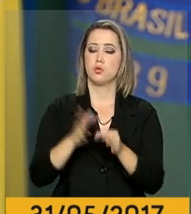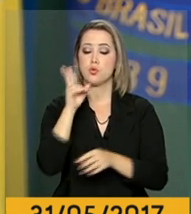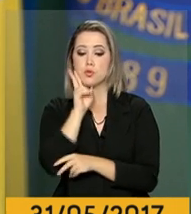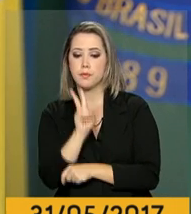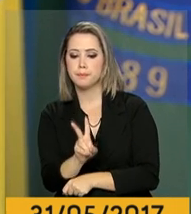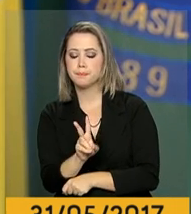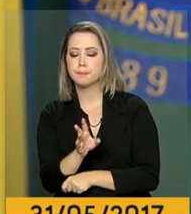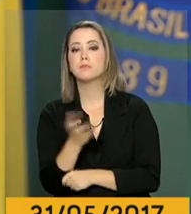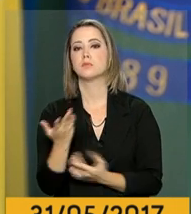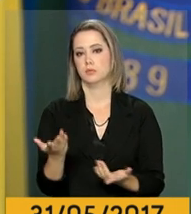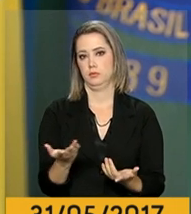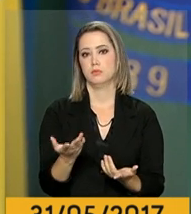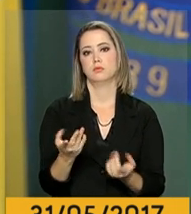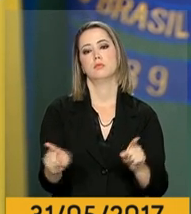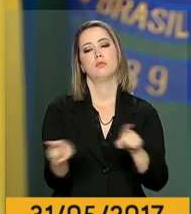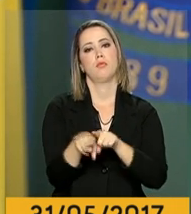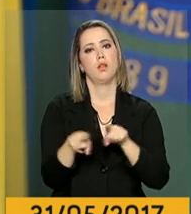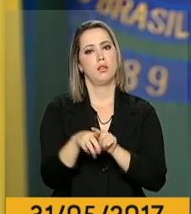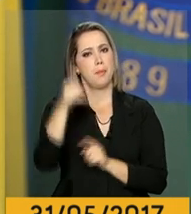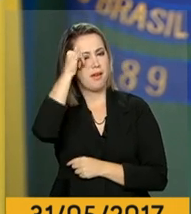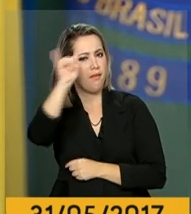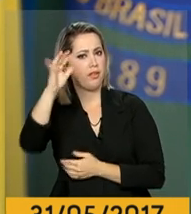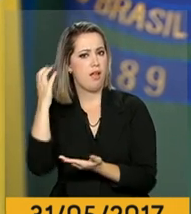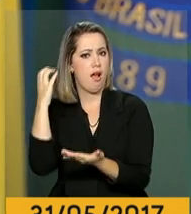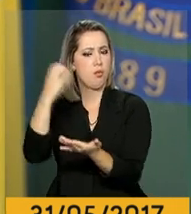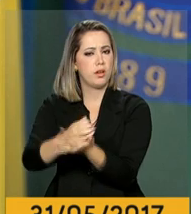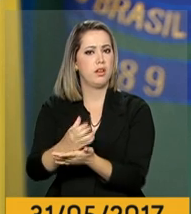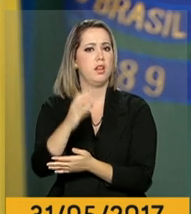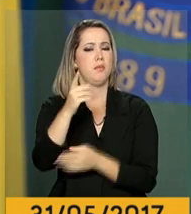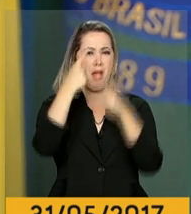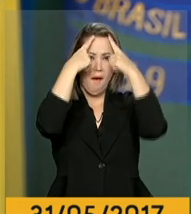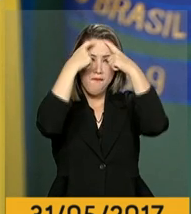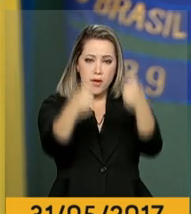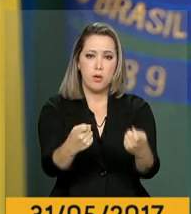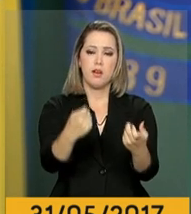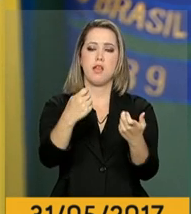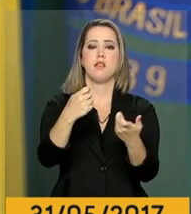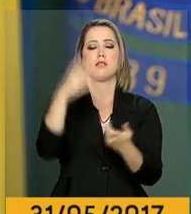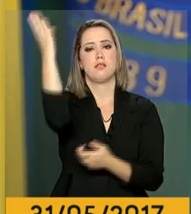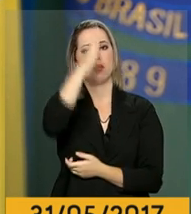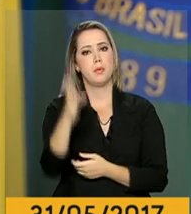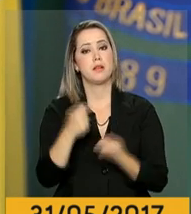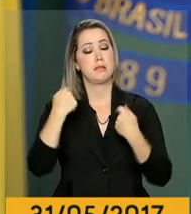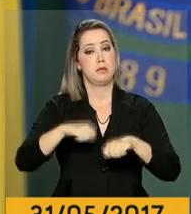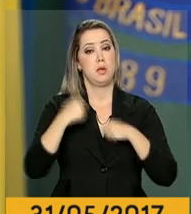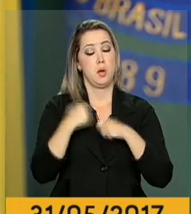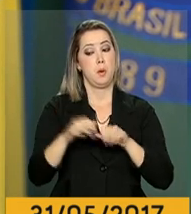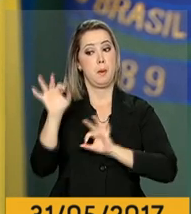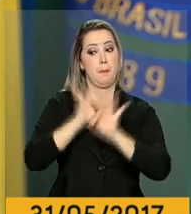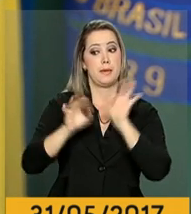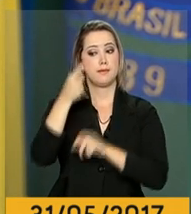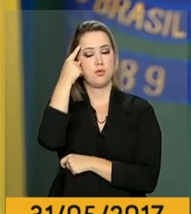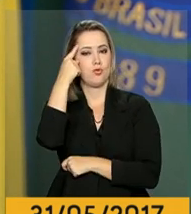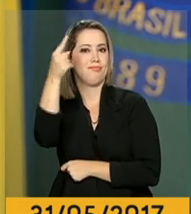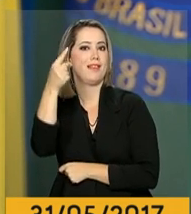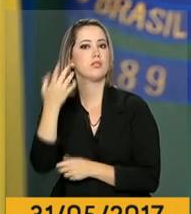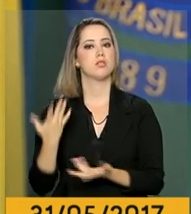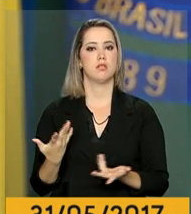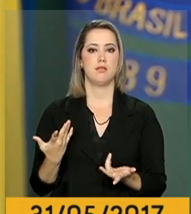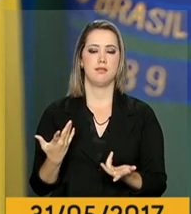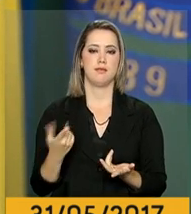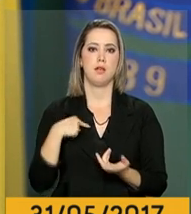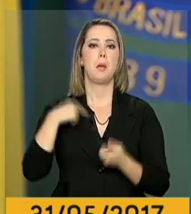além de combater a violência do Brasil, que, na verdade, requer método e inteligência